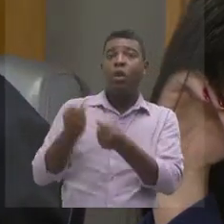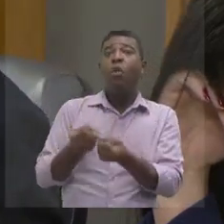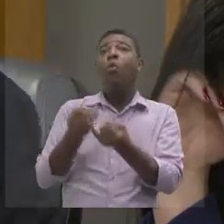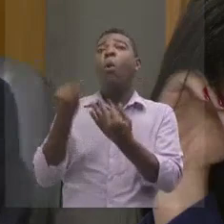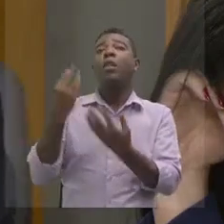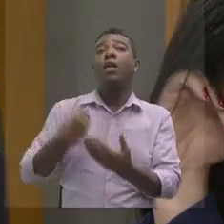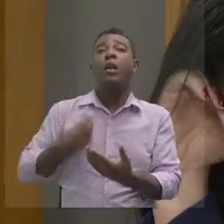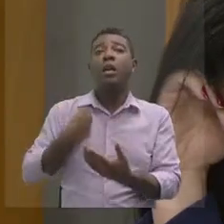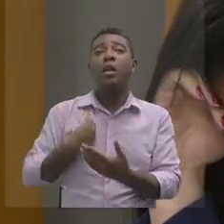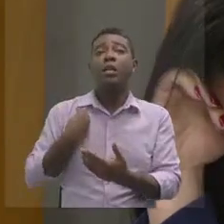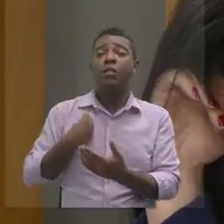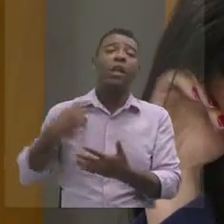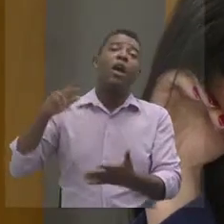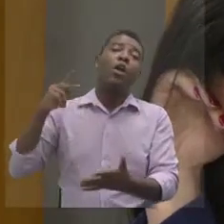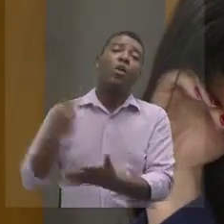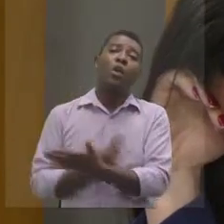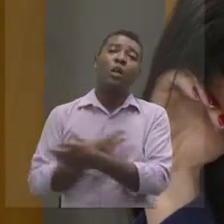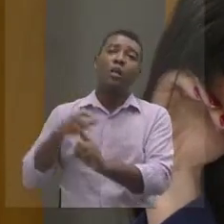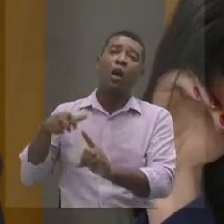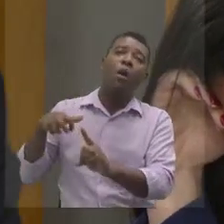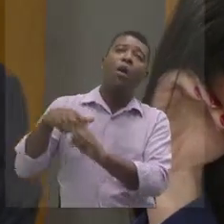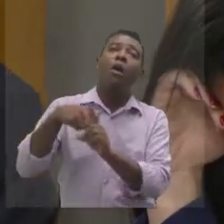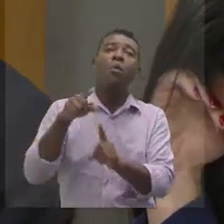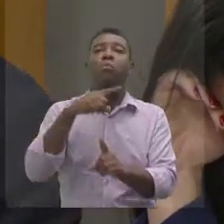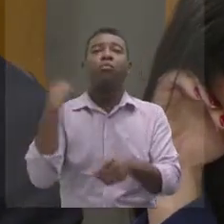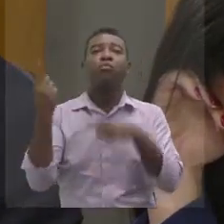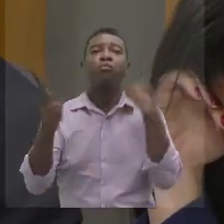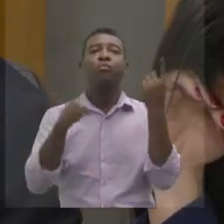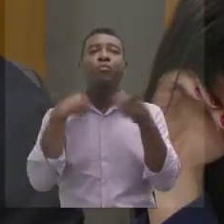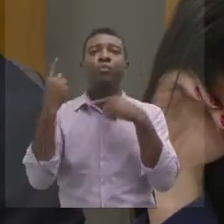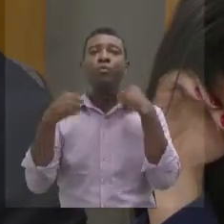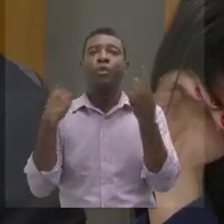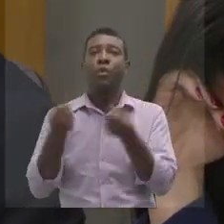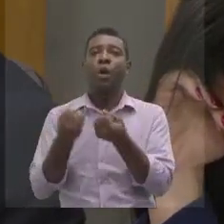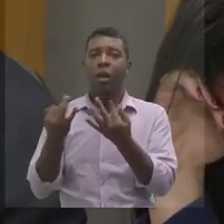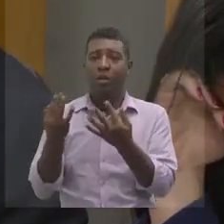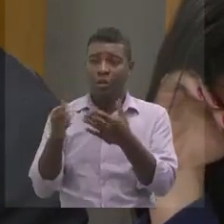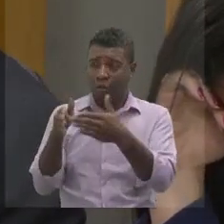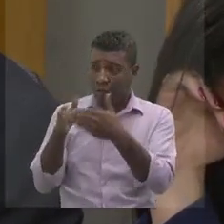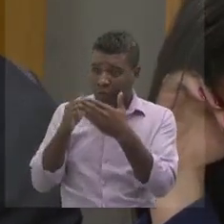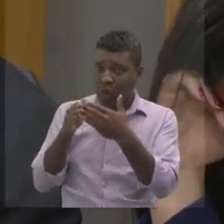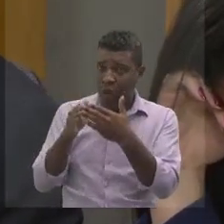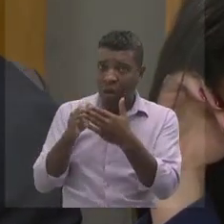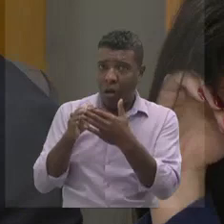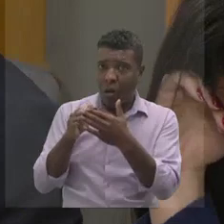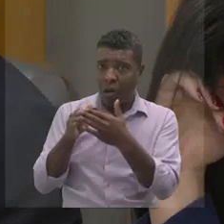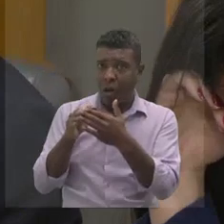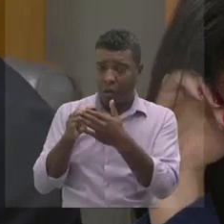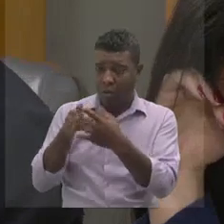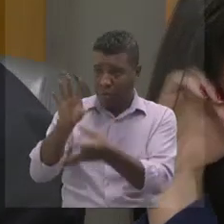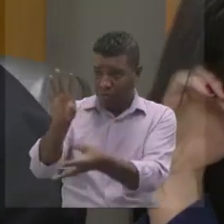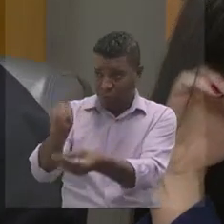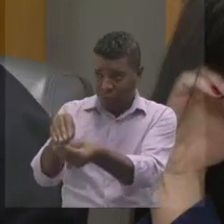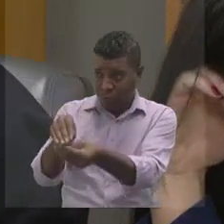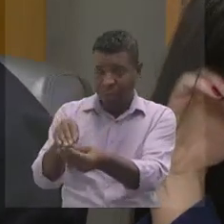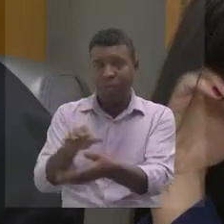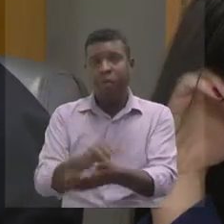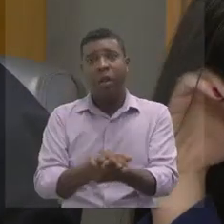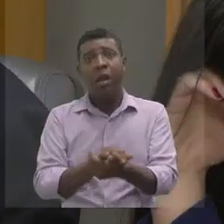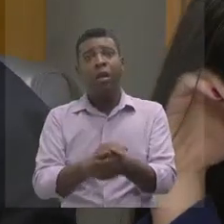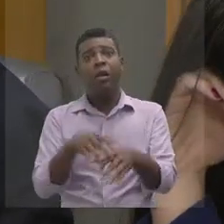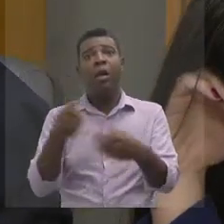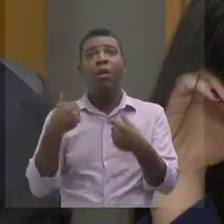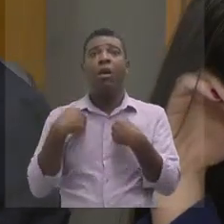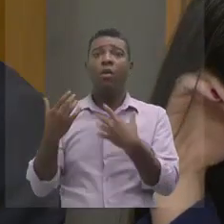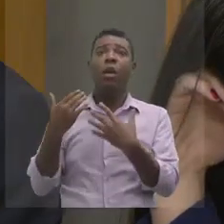que lamentavelmente não foram poucas deputados Ok então que muitas vidas eu quero pedir